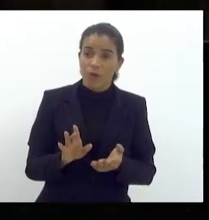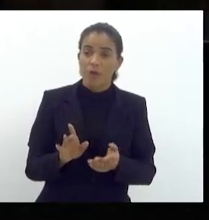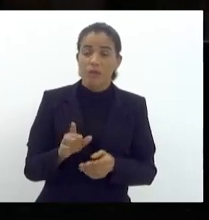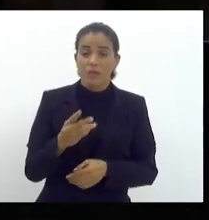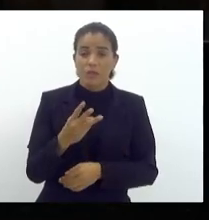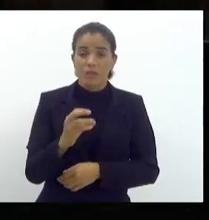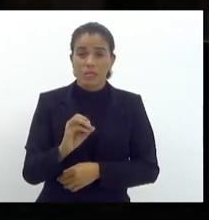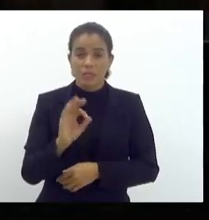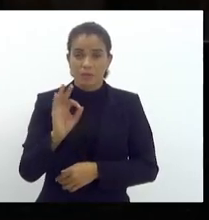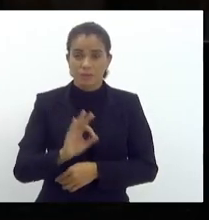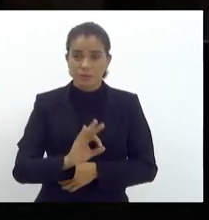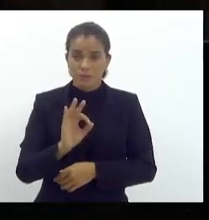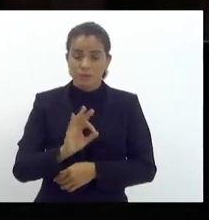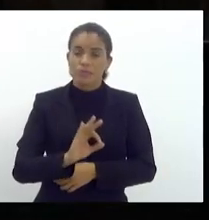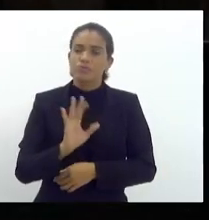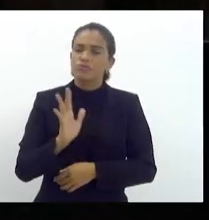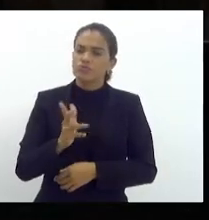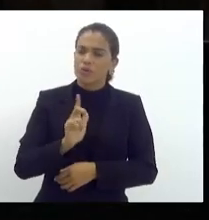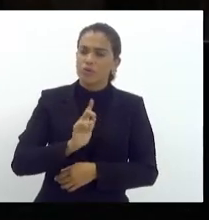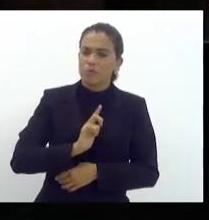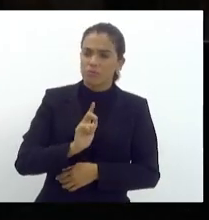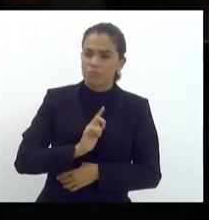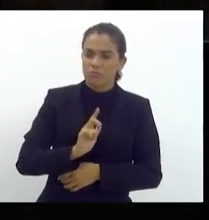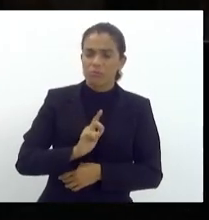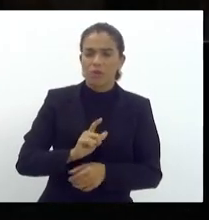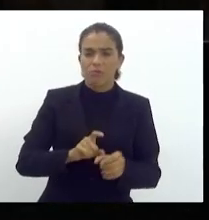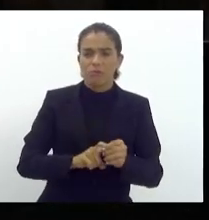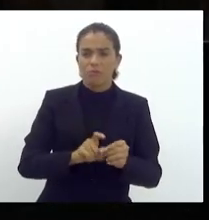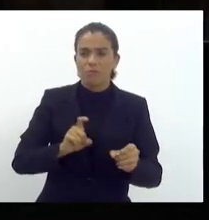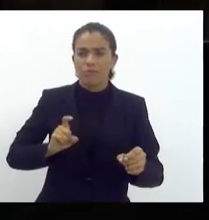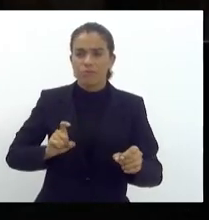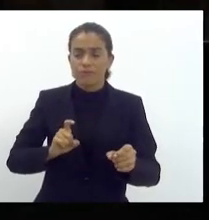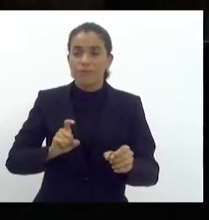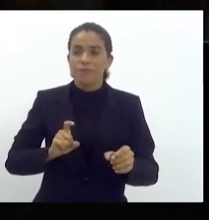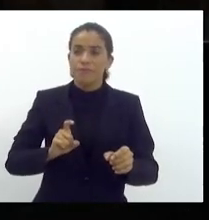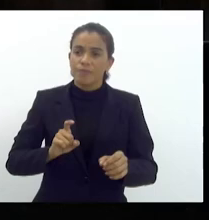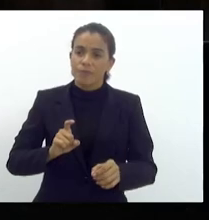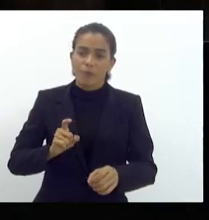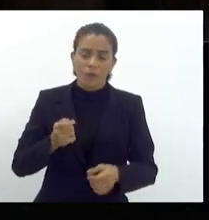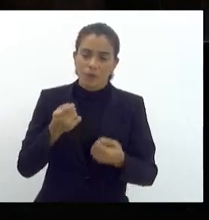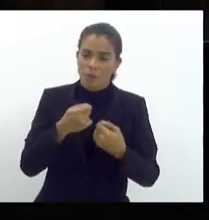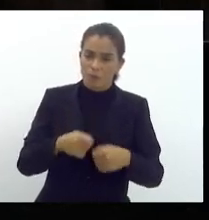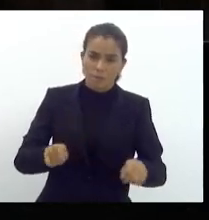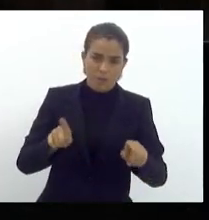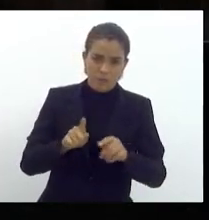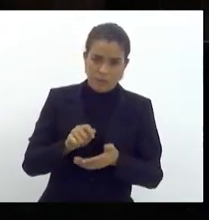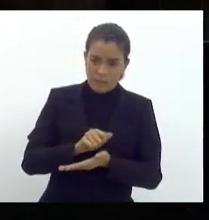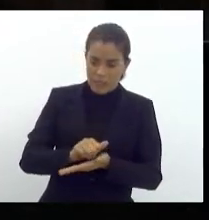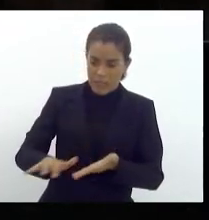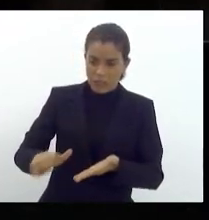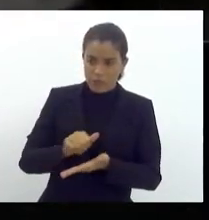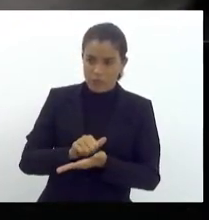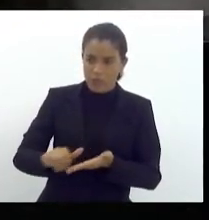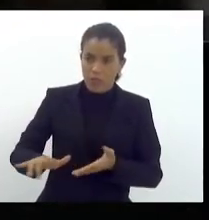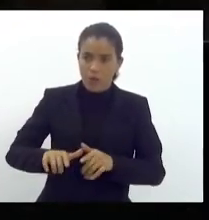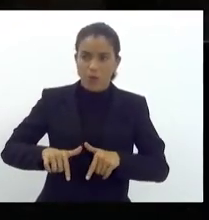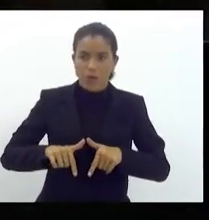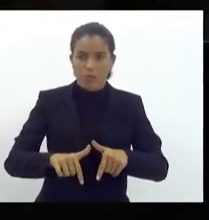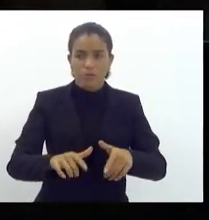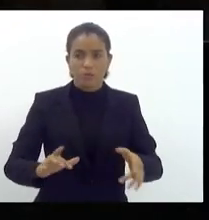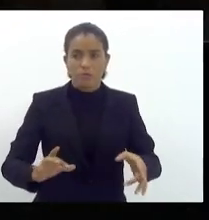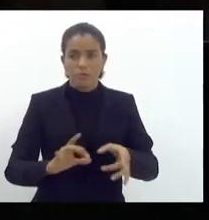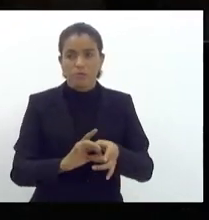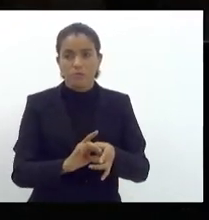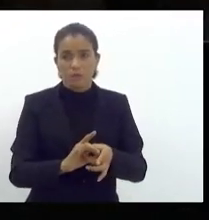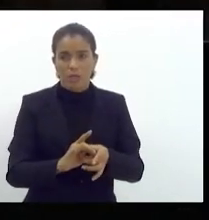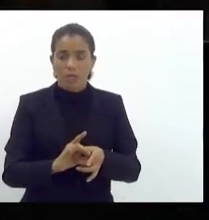30% já estão desvinculados ou seja não precisam ser gastos com ações atreladas